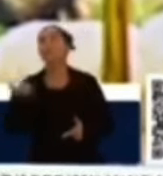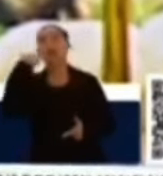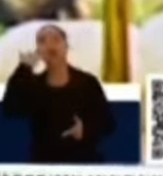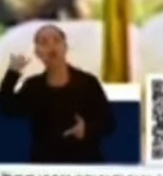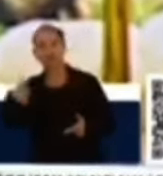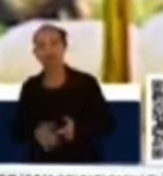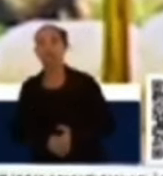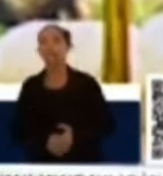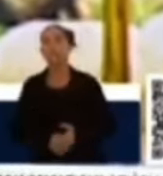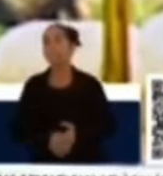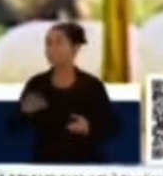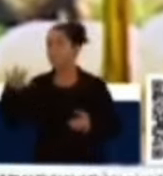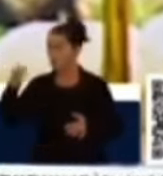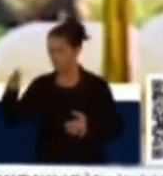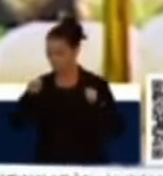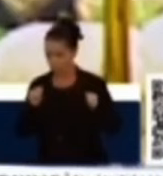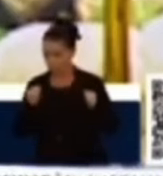foram